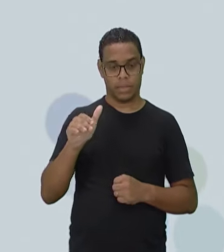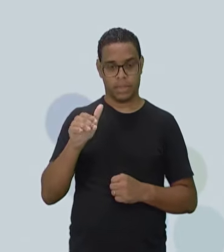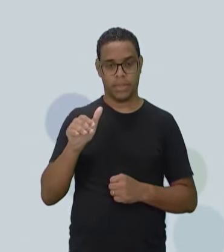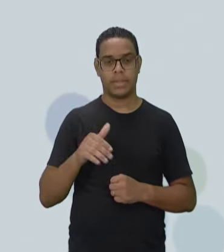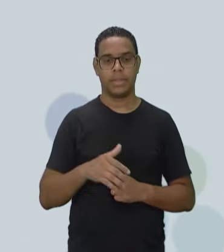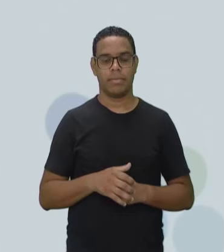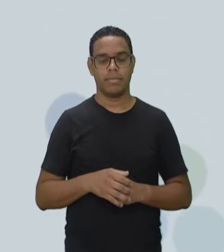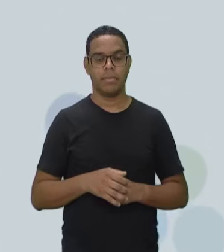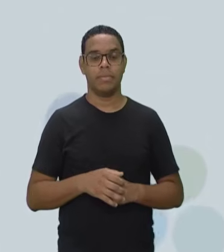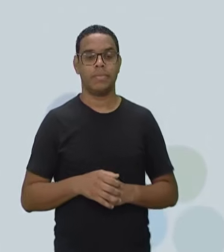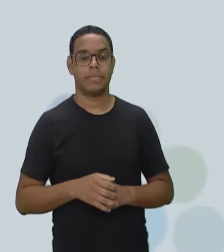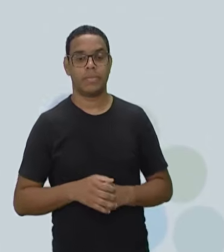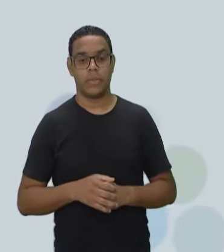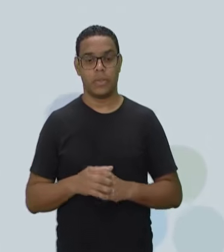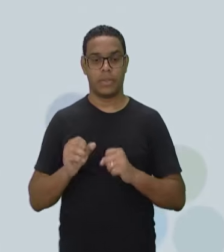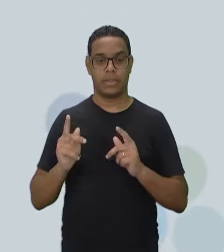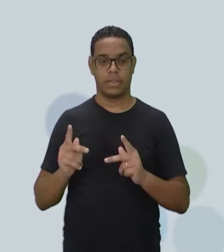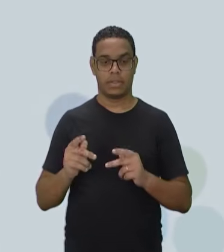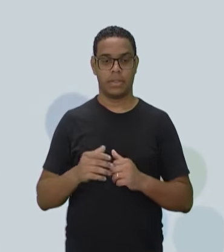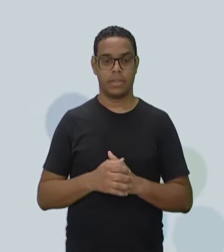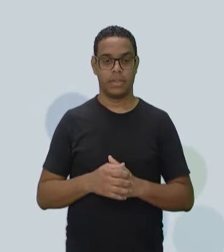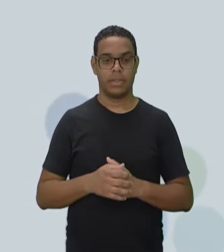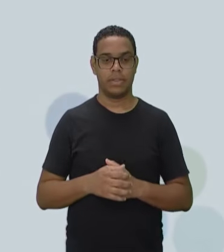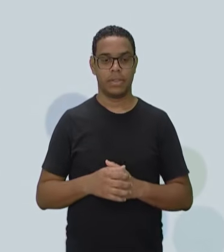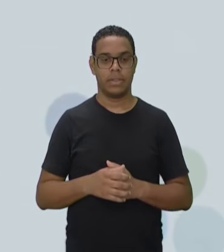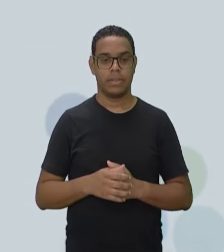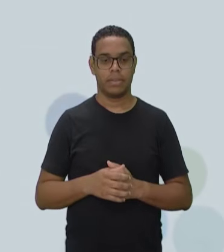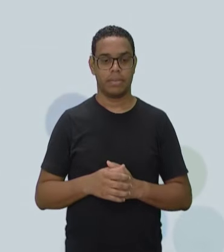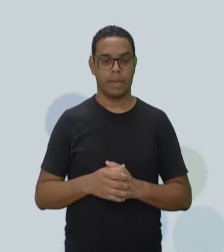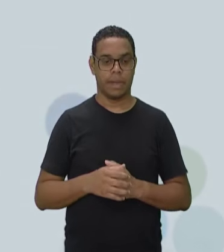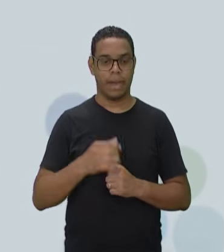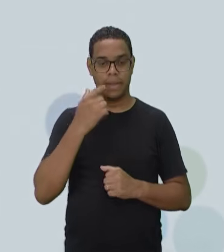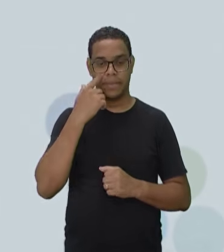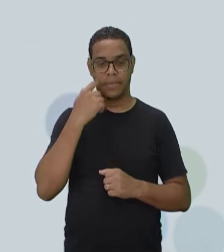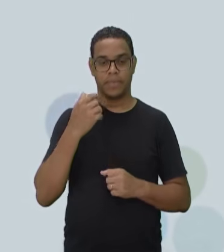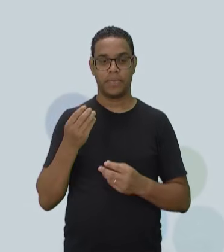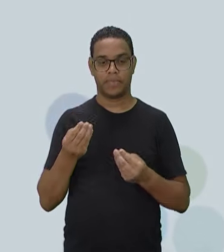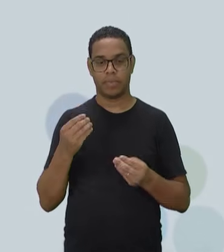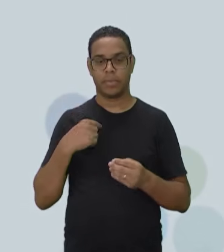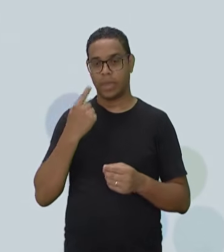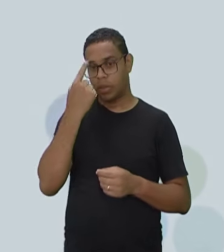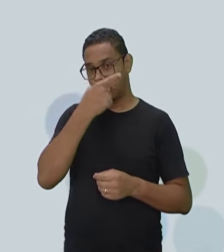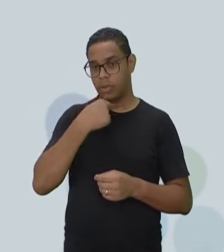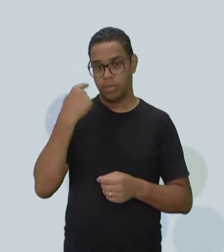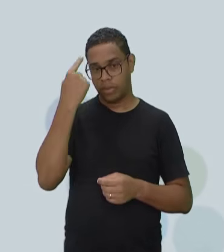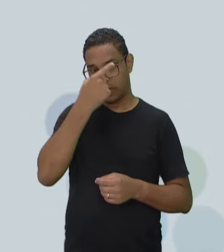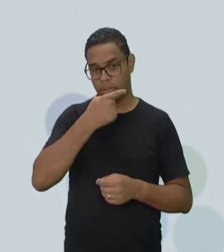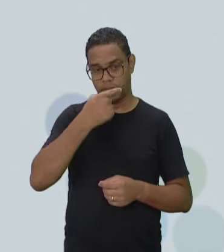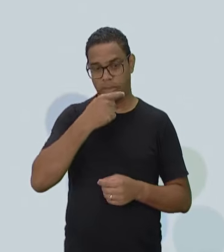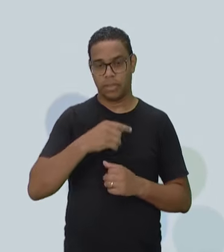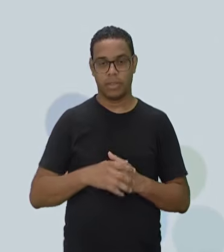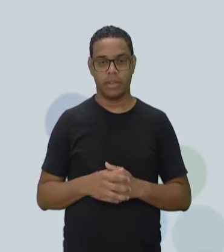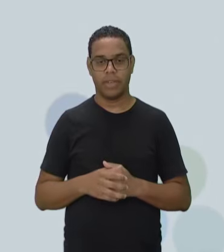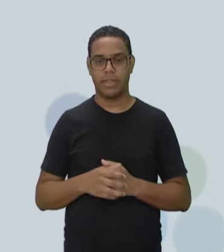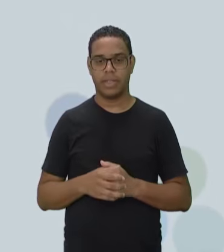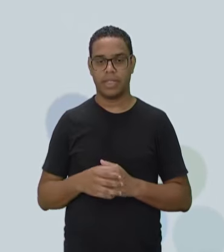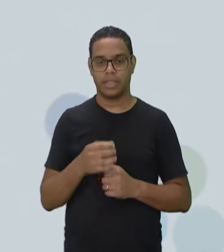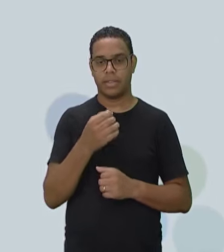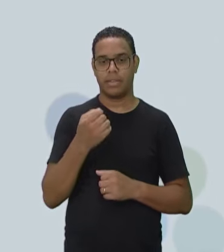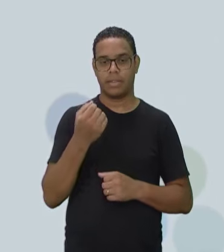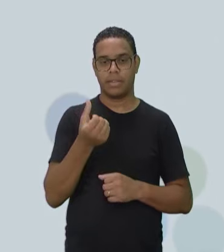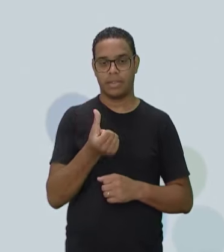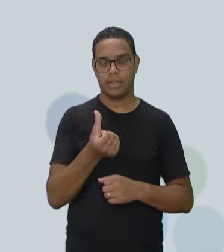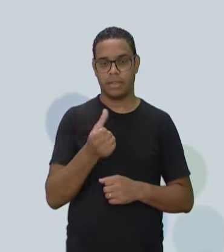no serviço. Tá bom? Então, olha lá. Ela andou 1 hora. Então, das